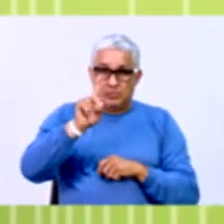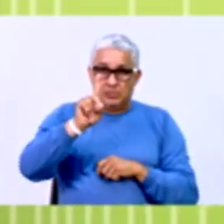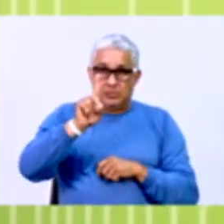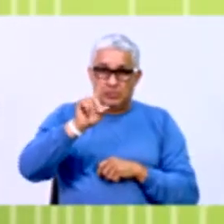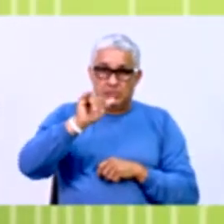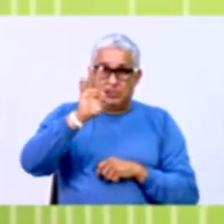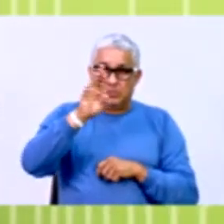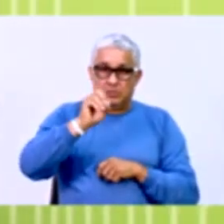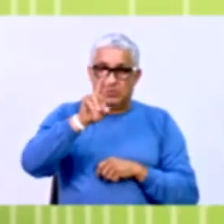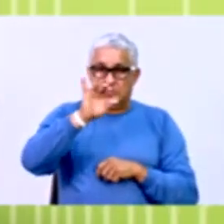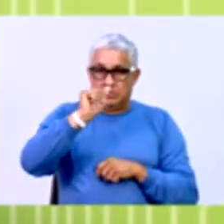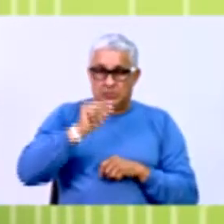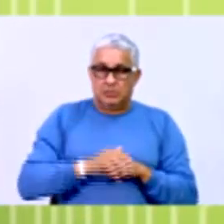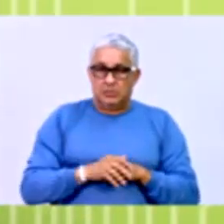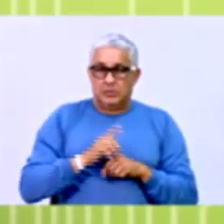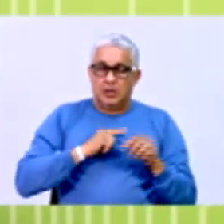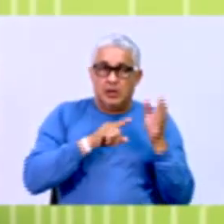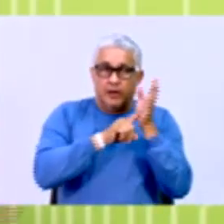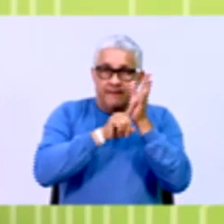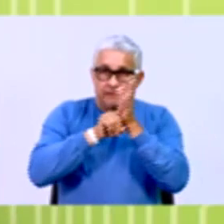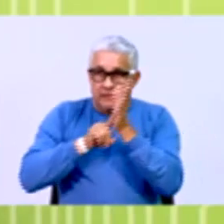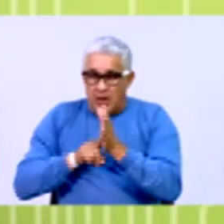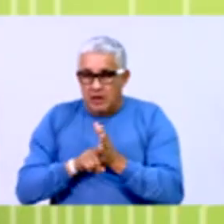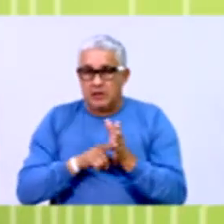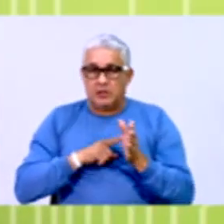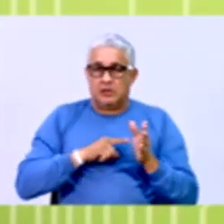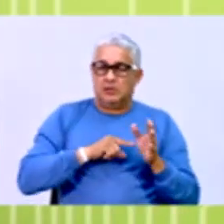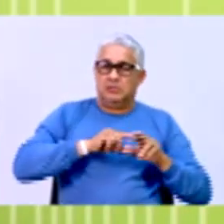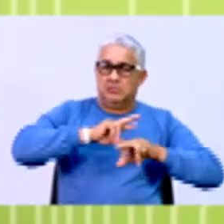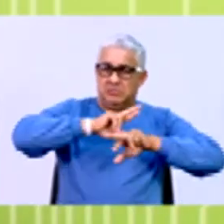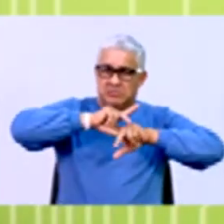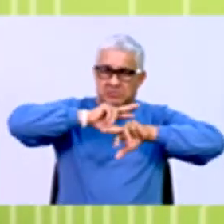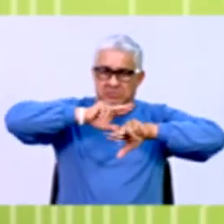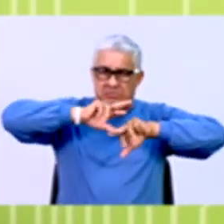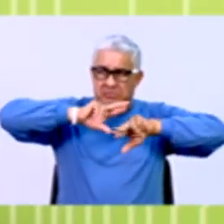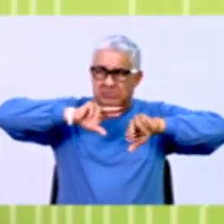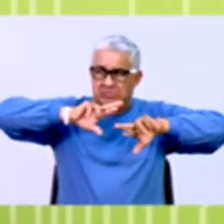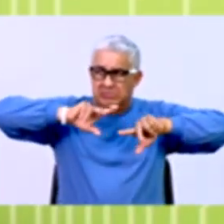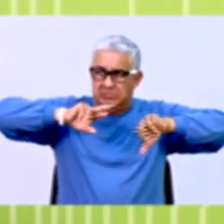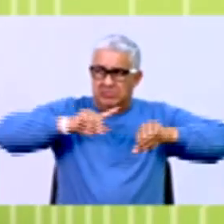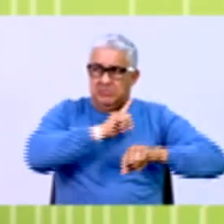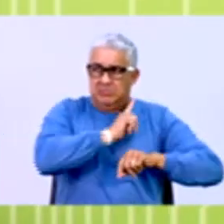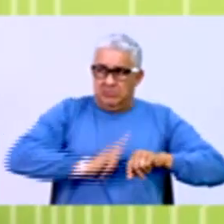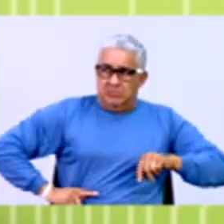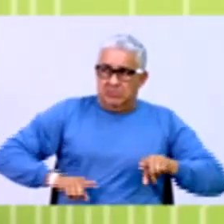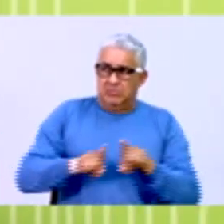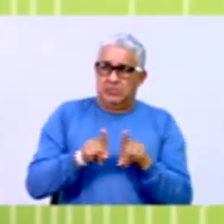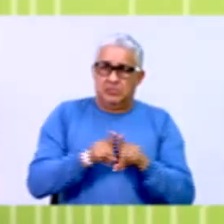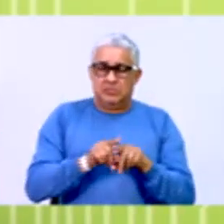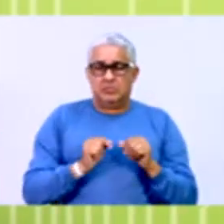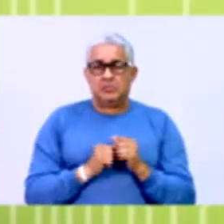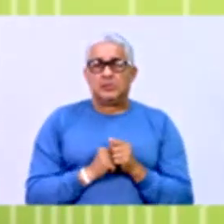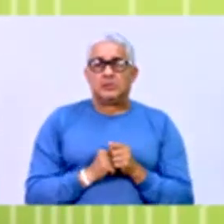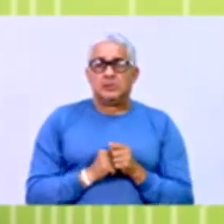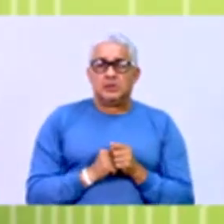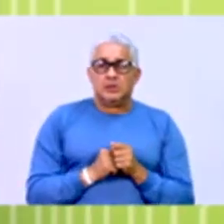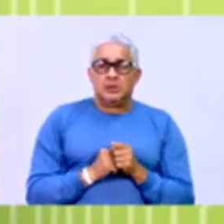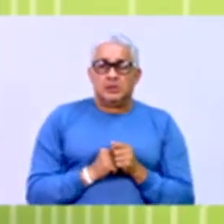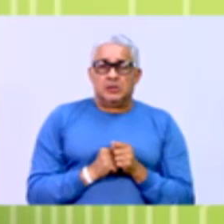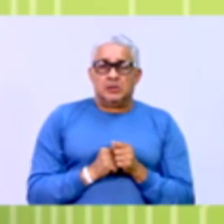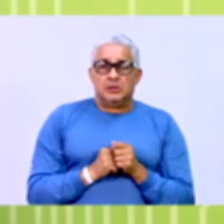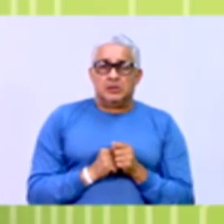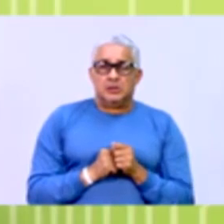realizada em diversos tipos de segmento, né? Principalmente nos segmentos governamentais, inclusive